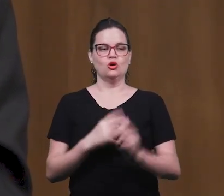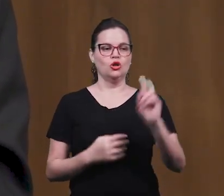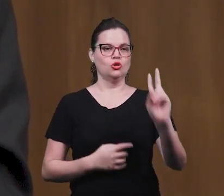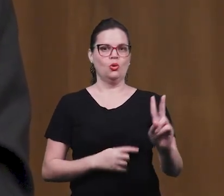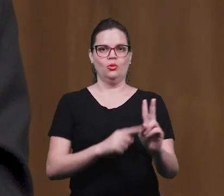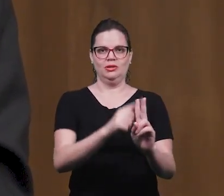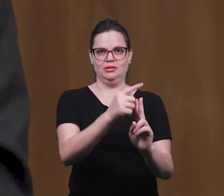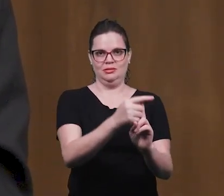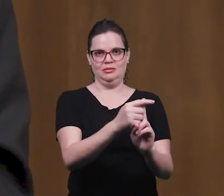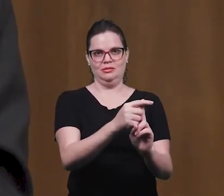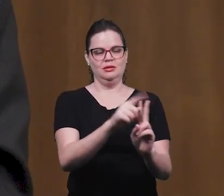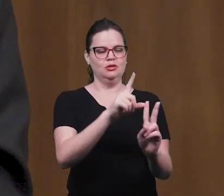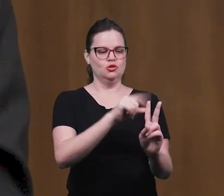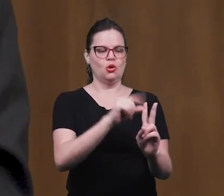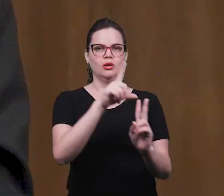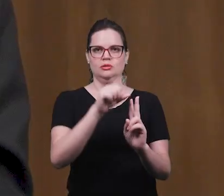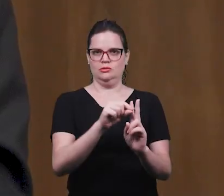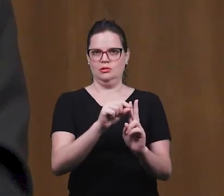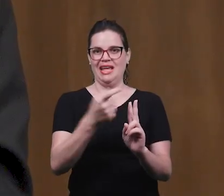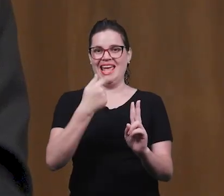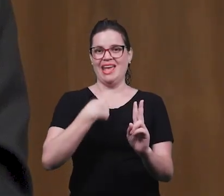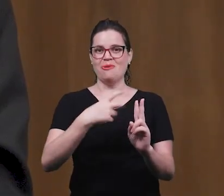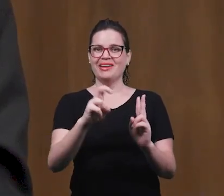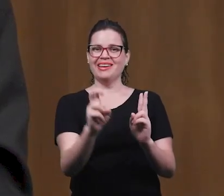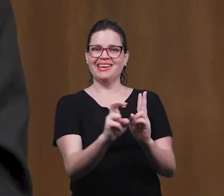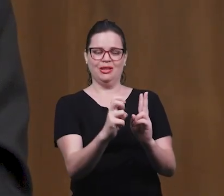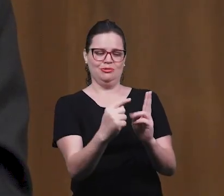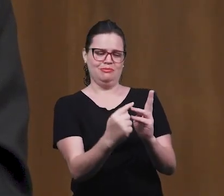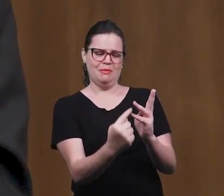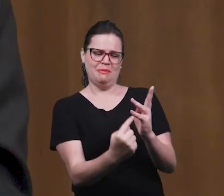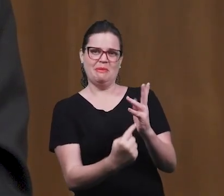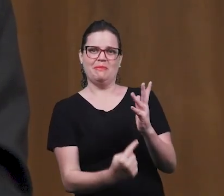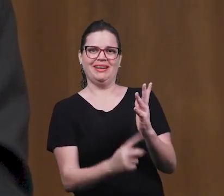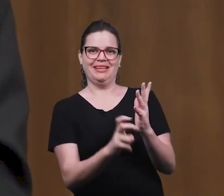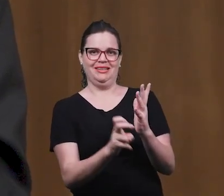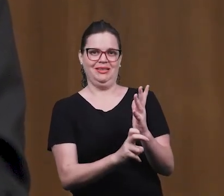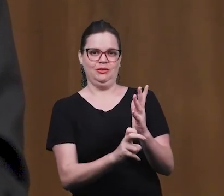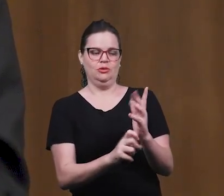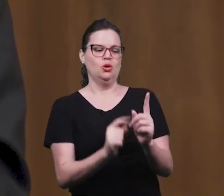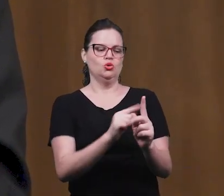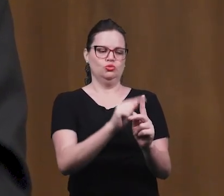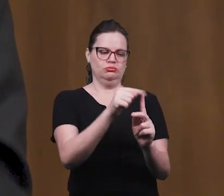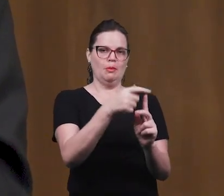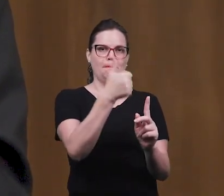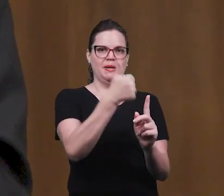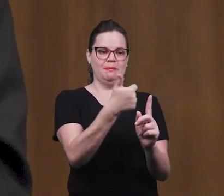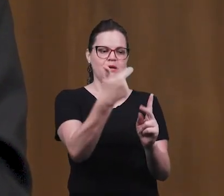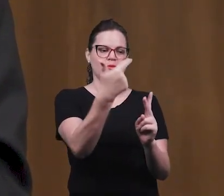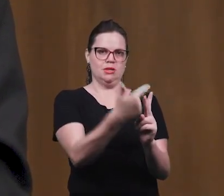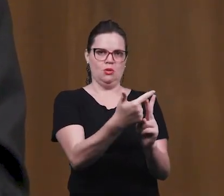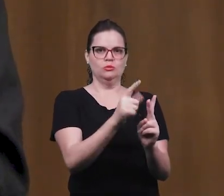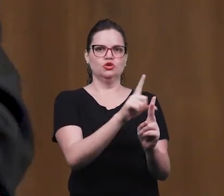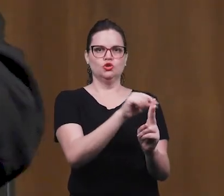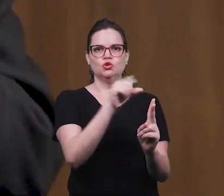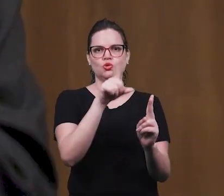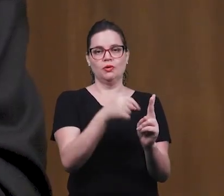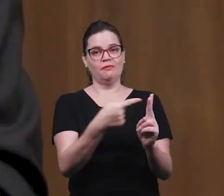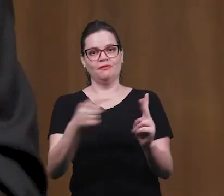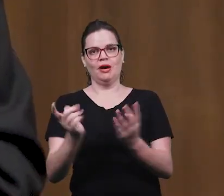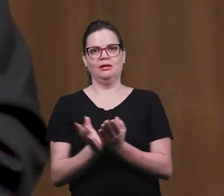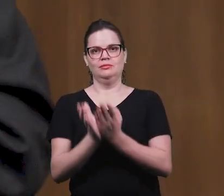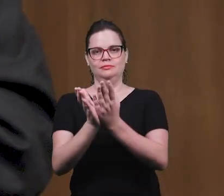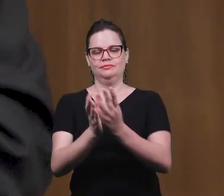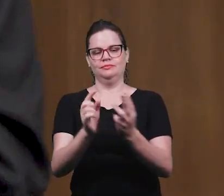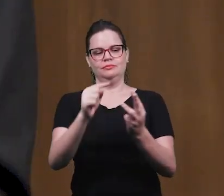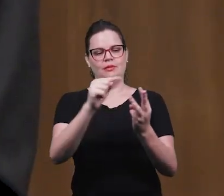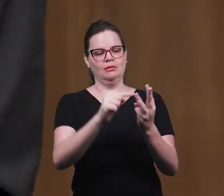Eu era o 5º. Eram os 2 primeiros colocados do curso, eu era o 5º. Então, os 2 primeiros já estavam no